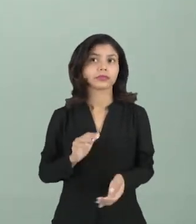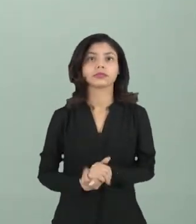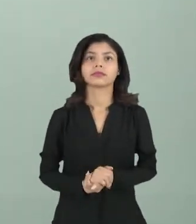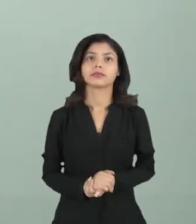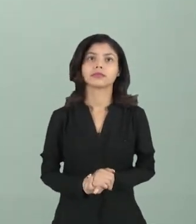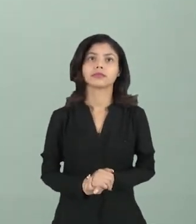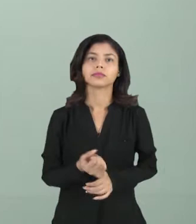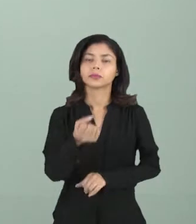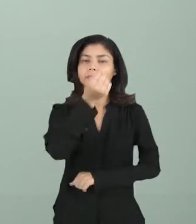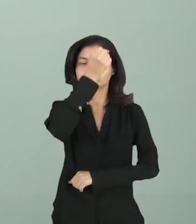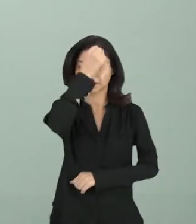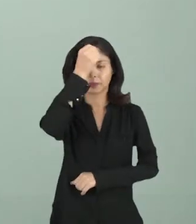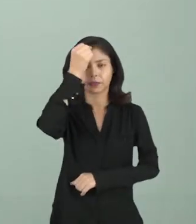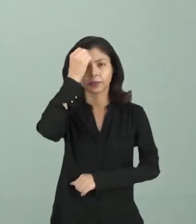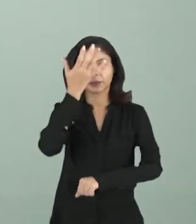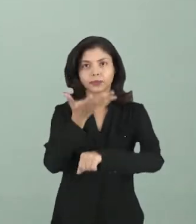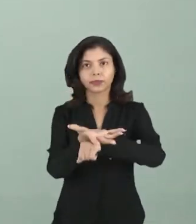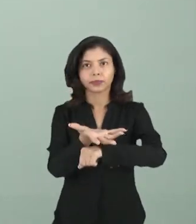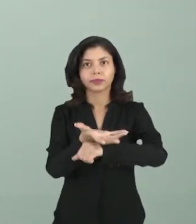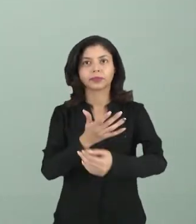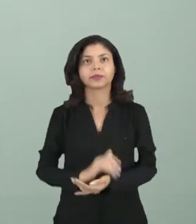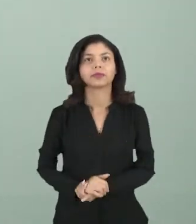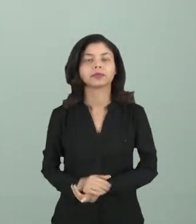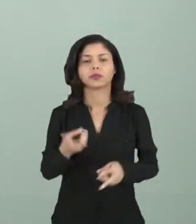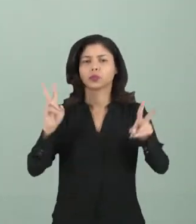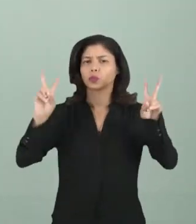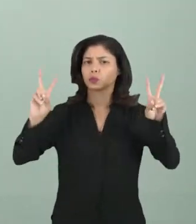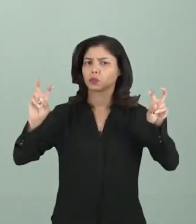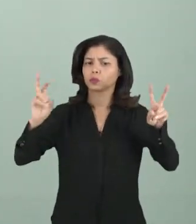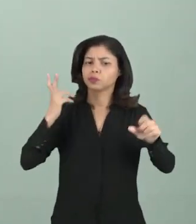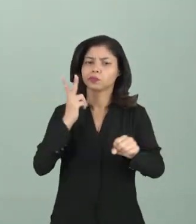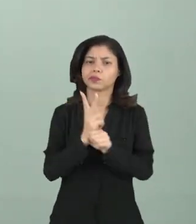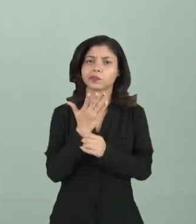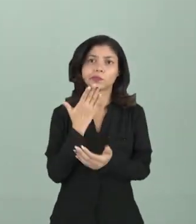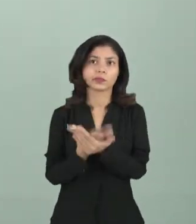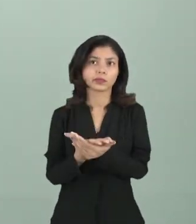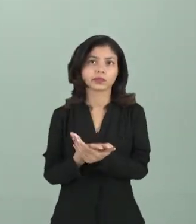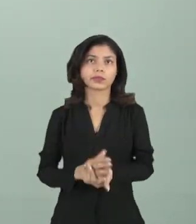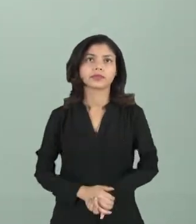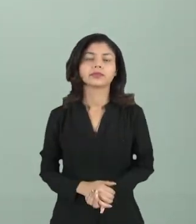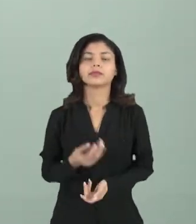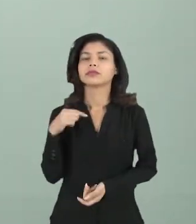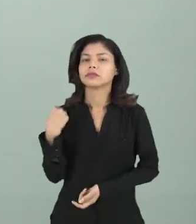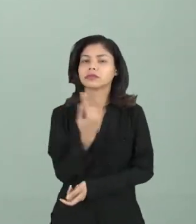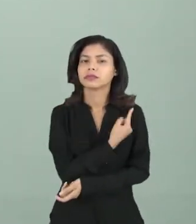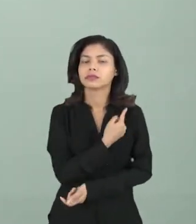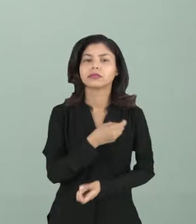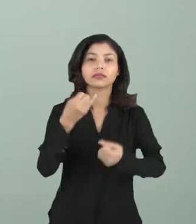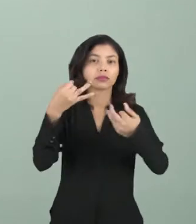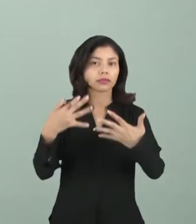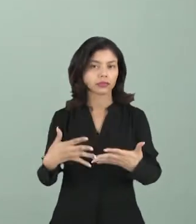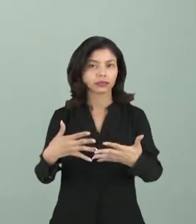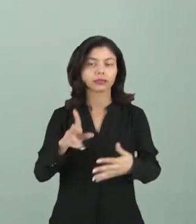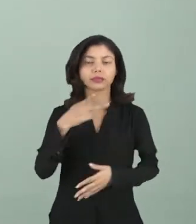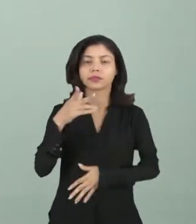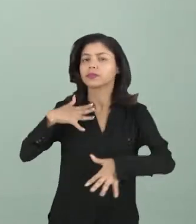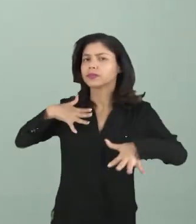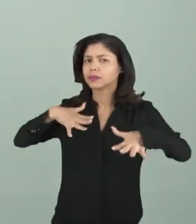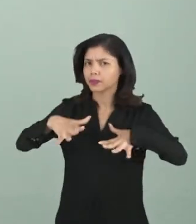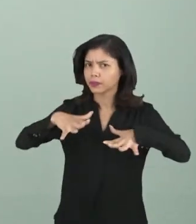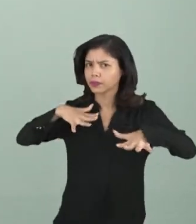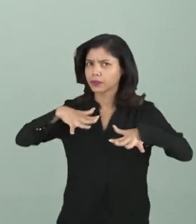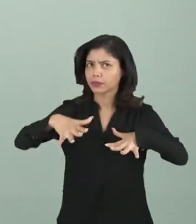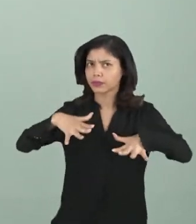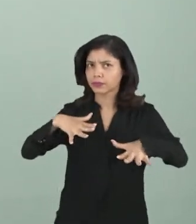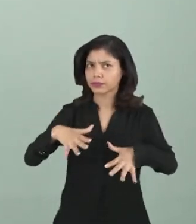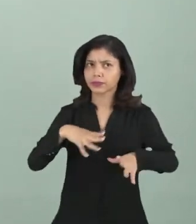curricular Sociologia. E qual o tema desta videoaula? Nós iremos tratar a respeito dos movimentos